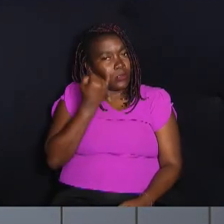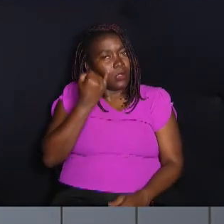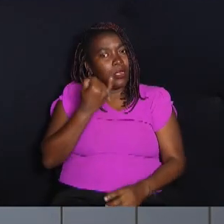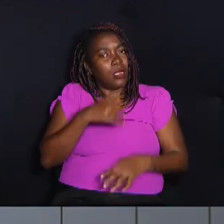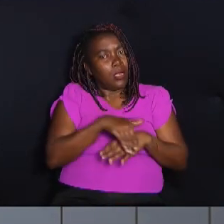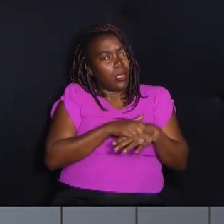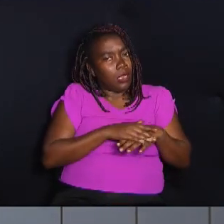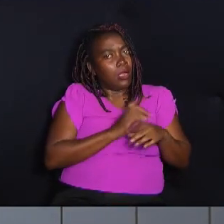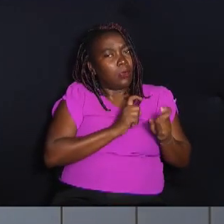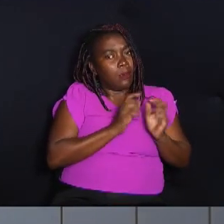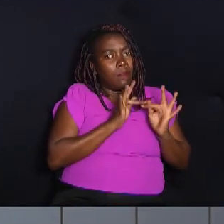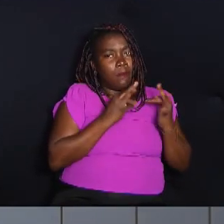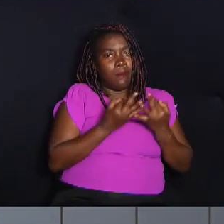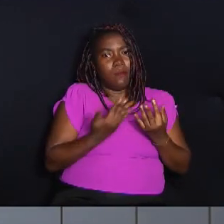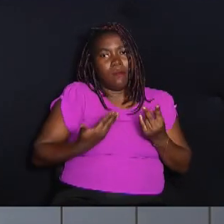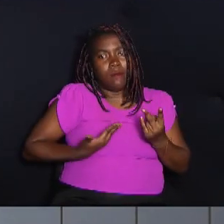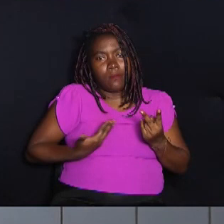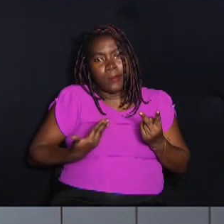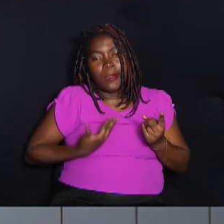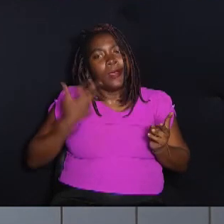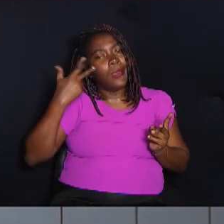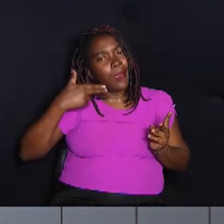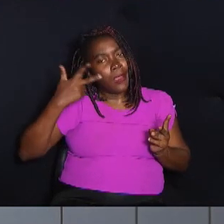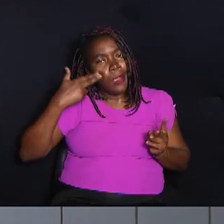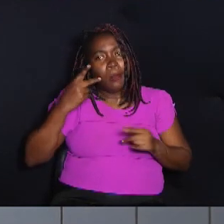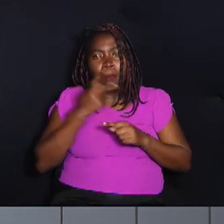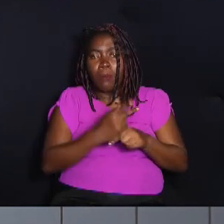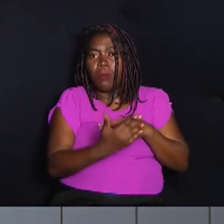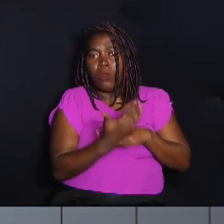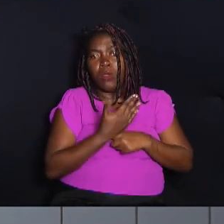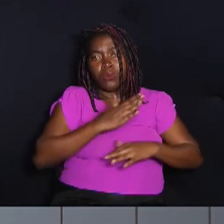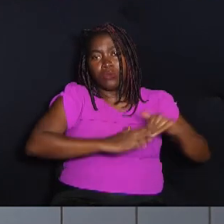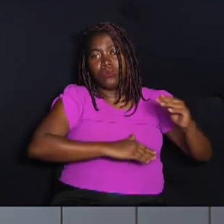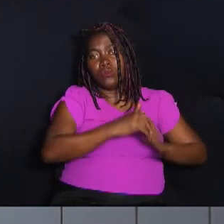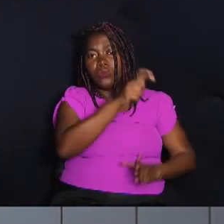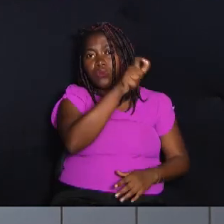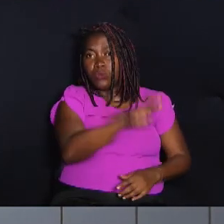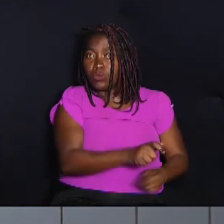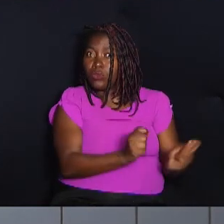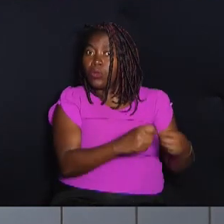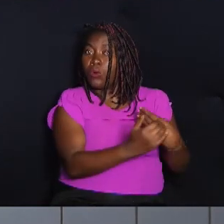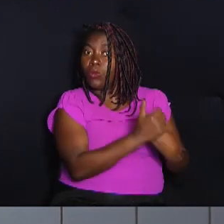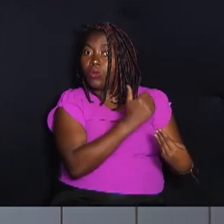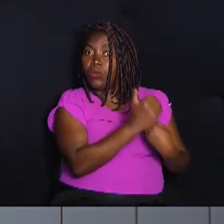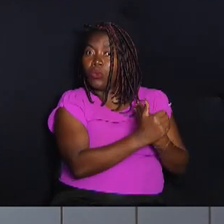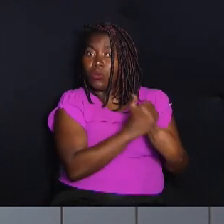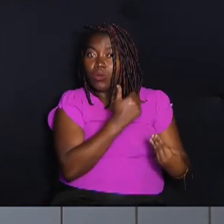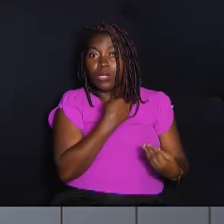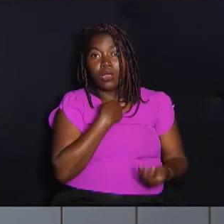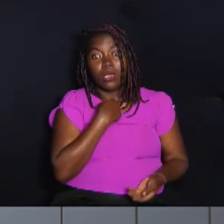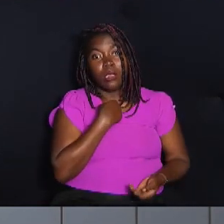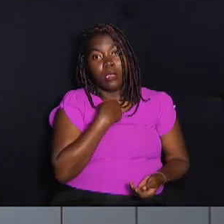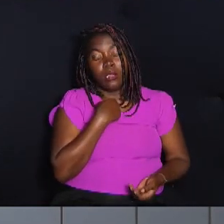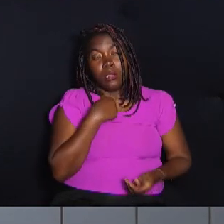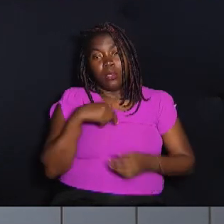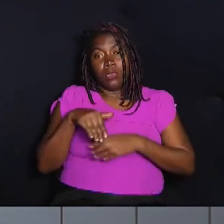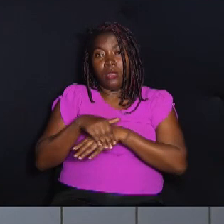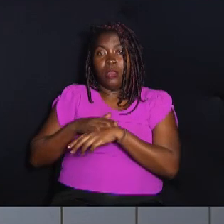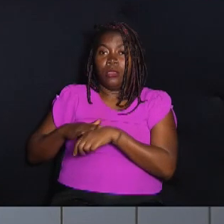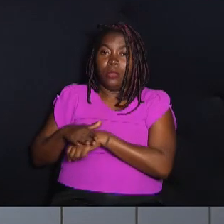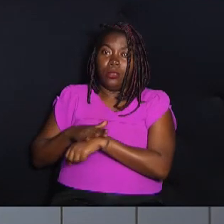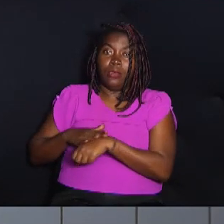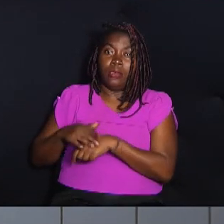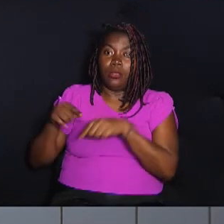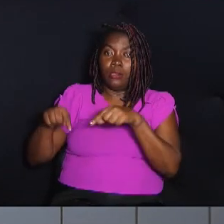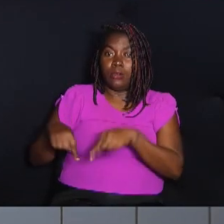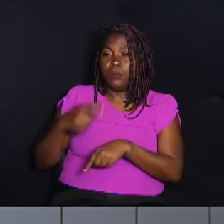família, com os amigos e, naturalmente, procurar a ajuda de um profissional que possa orientar. Eu até estava conversando aqui